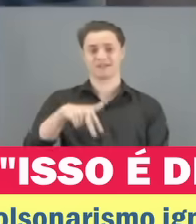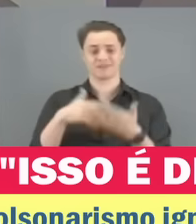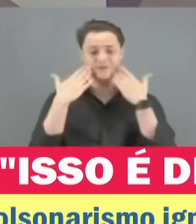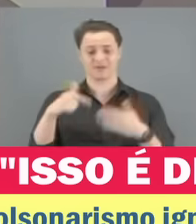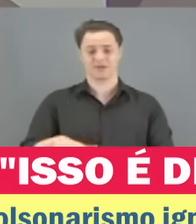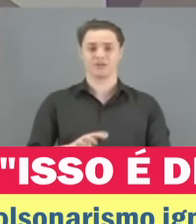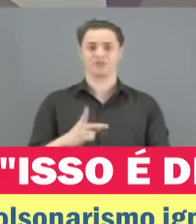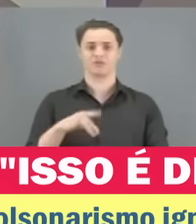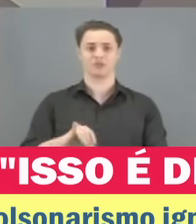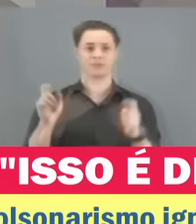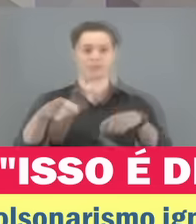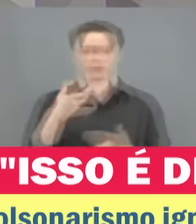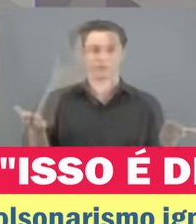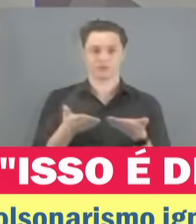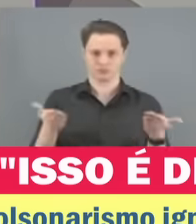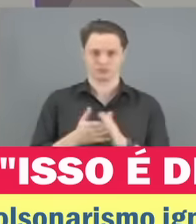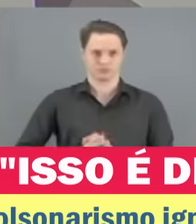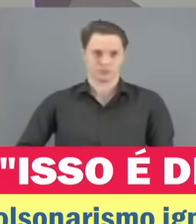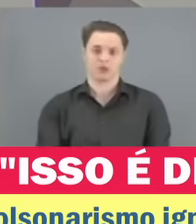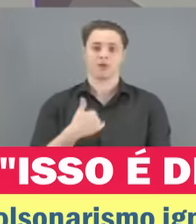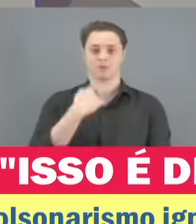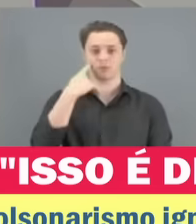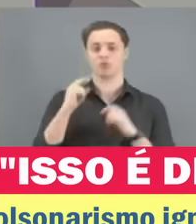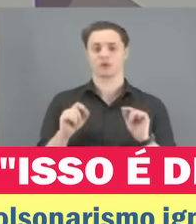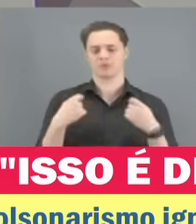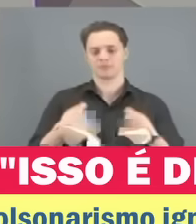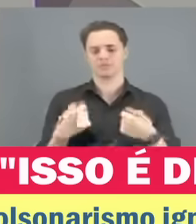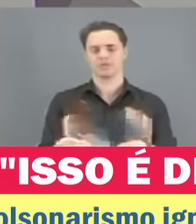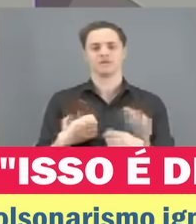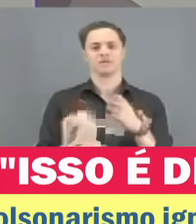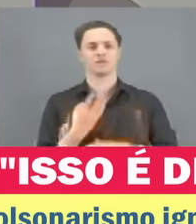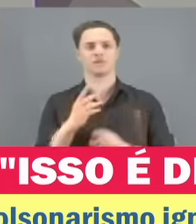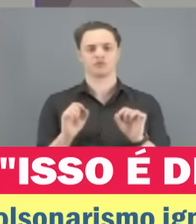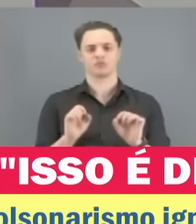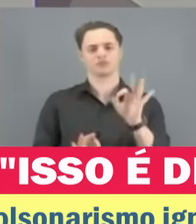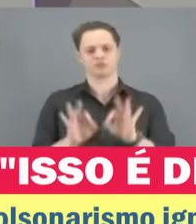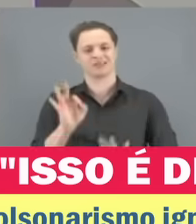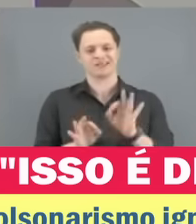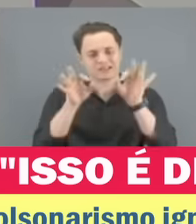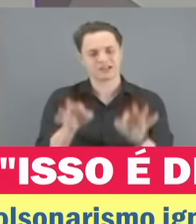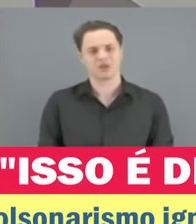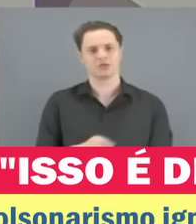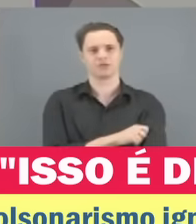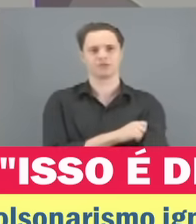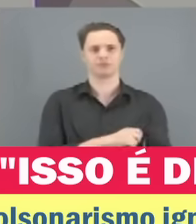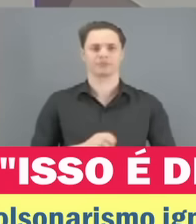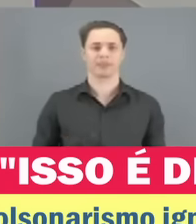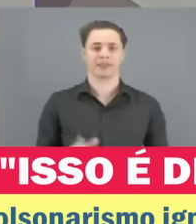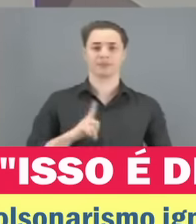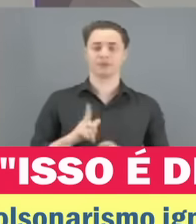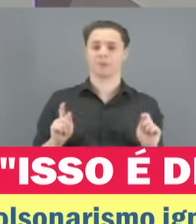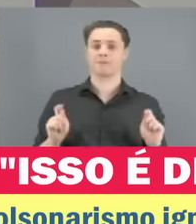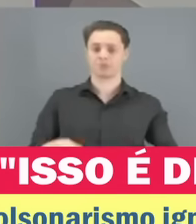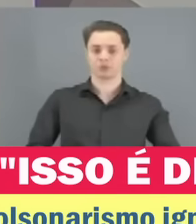perante essa CPI para prestar o seu depoimento. É preciso que haja uma definição efetiva da